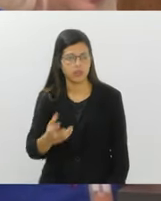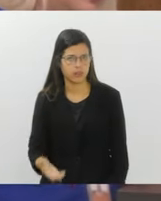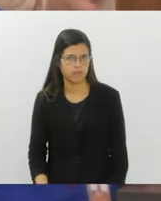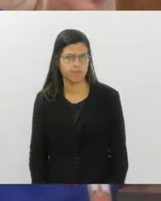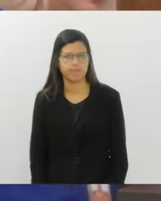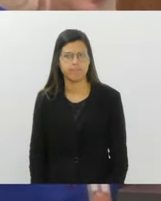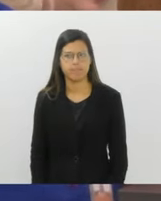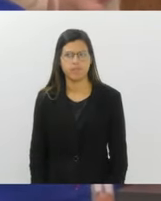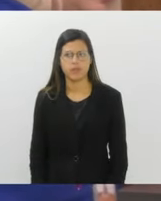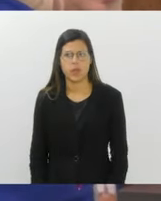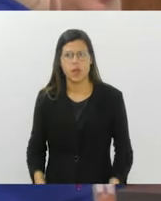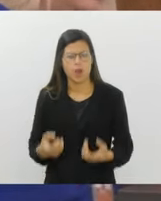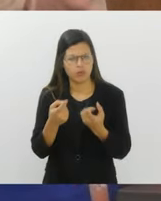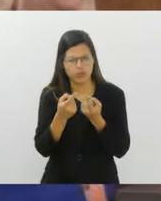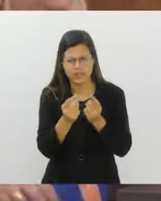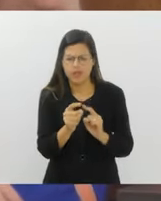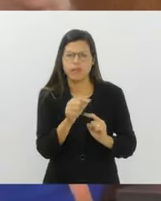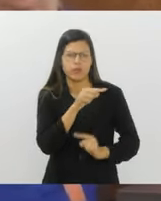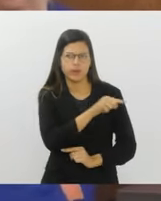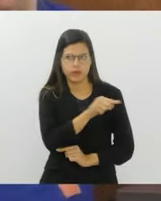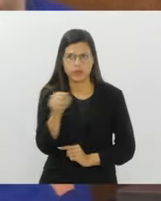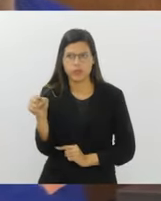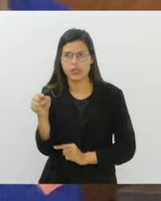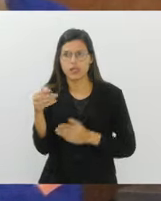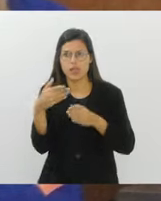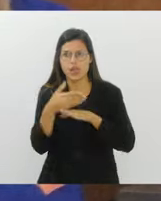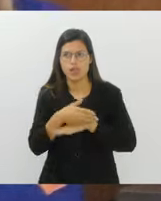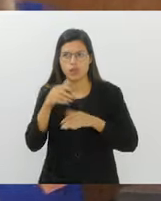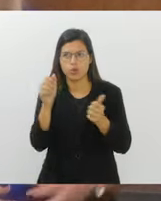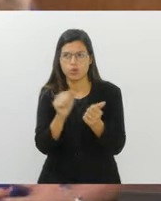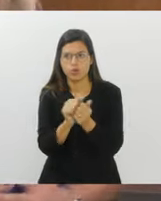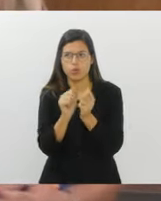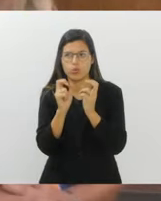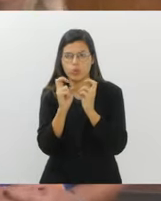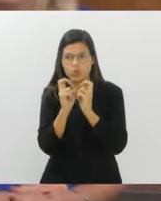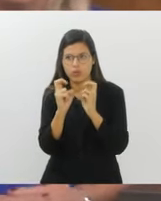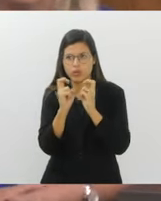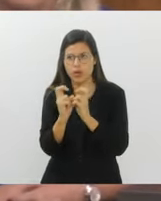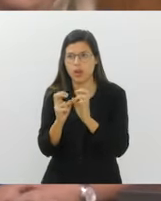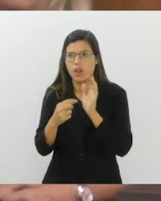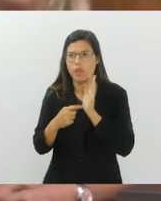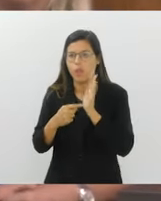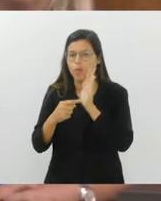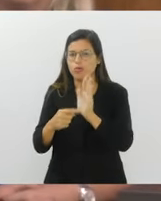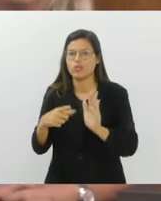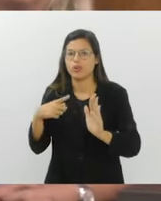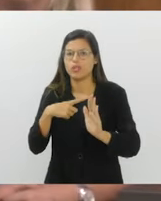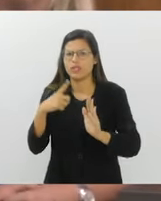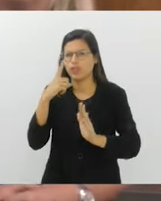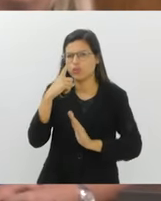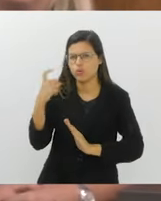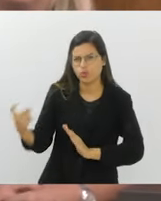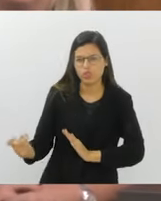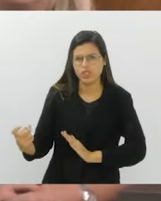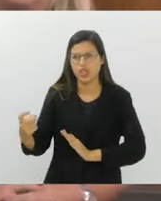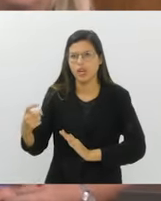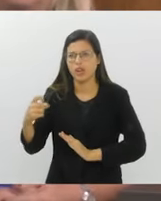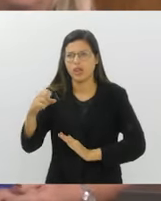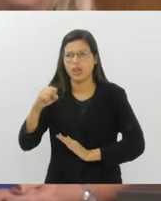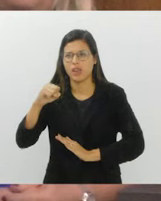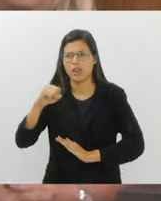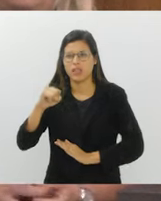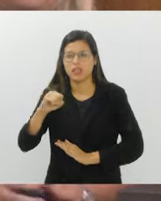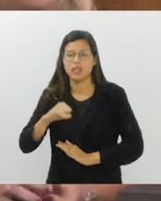Se eu desafio qualquer um de vocês a entrar comigo dentro do trem, eu vou te dizer aonde tem um bolsão de lama, se aquele rodeiro, entendeu,